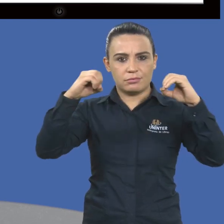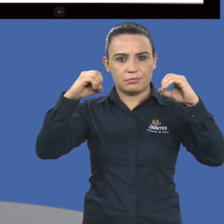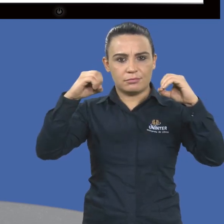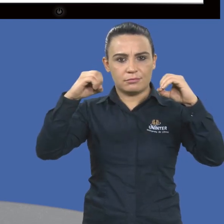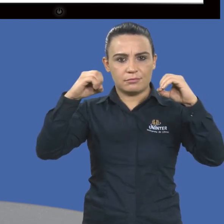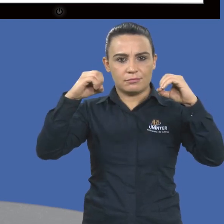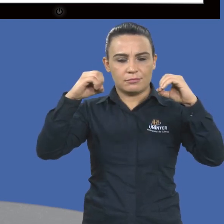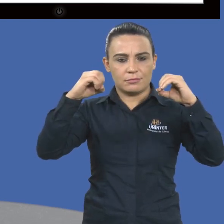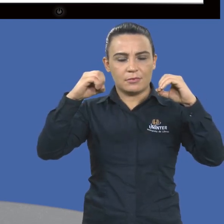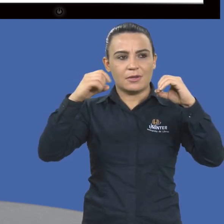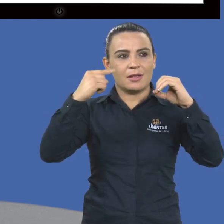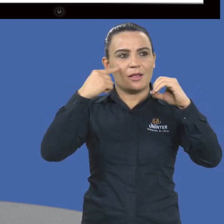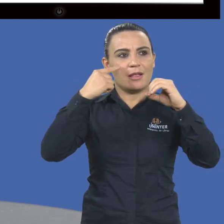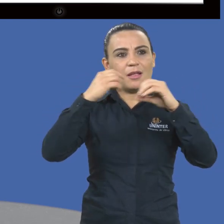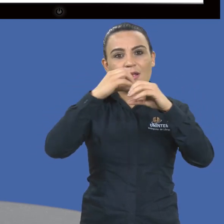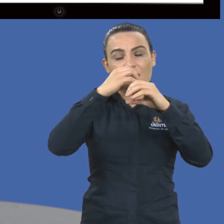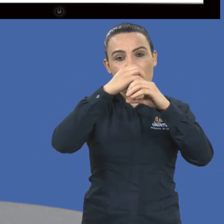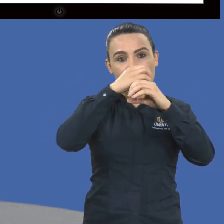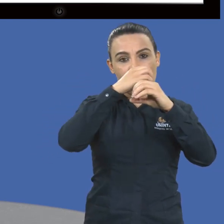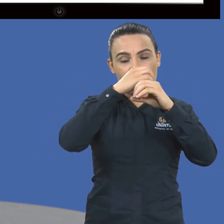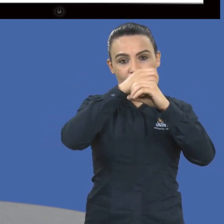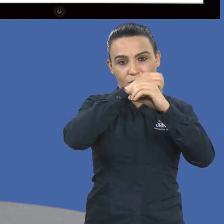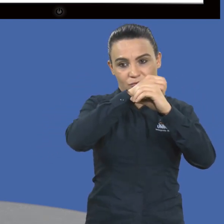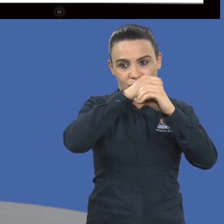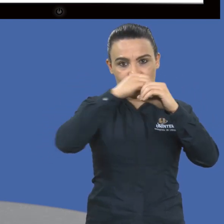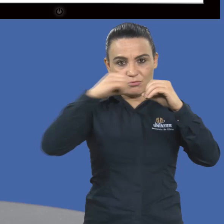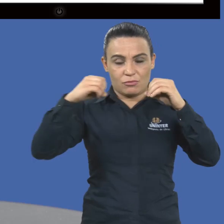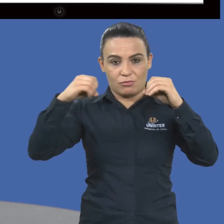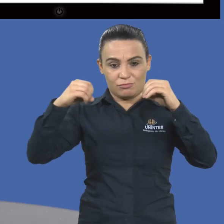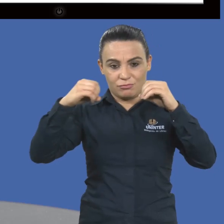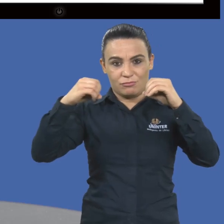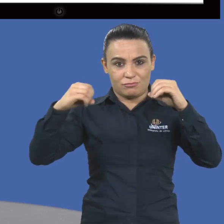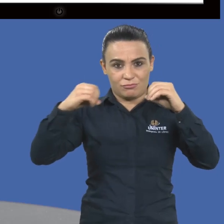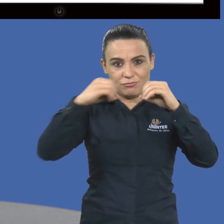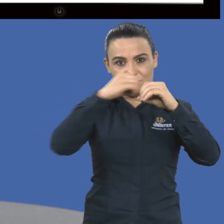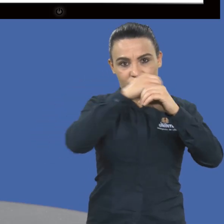2 foram para 2 círculos e o outro círculo ficou sem.